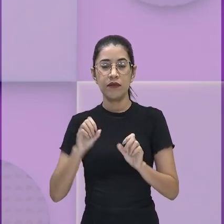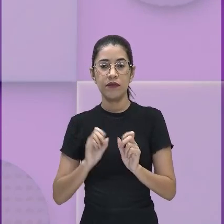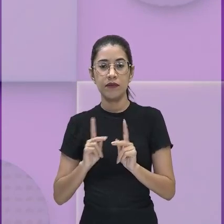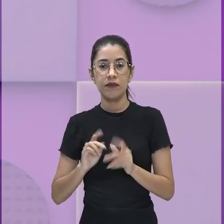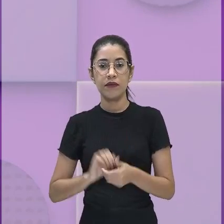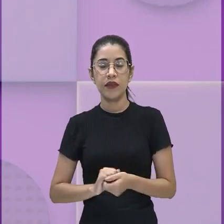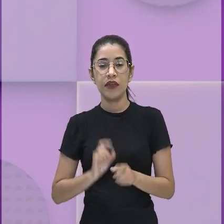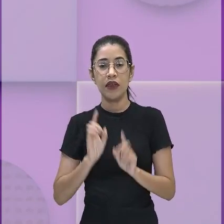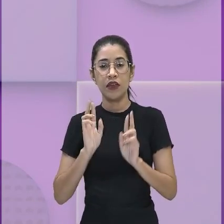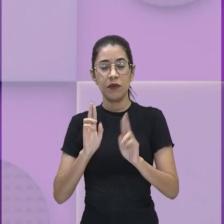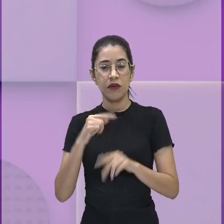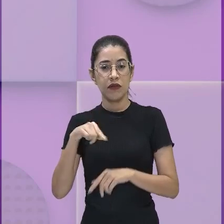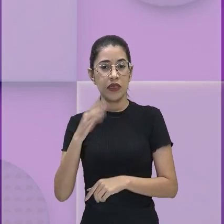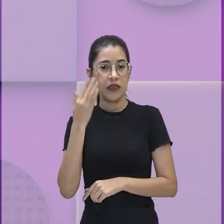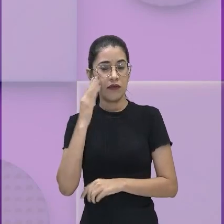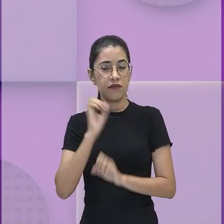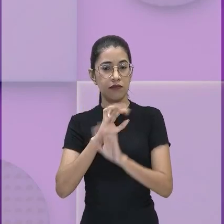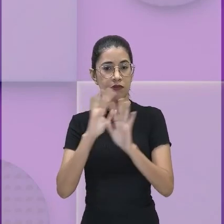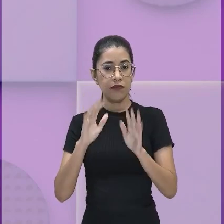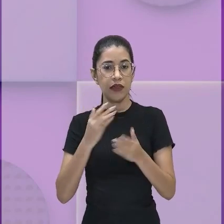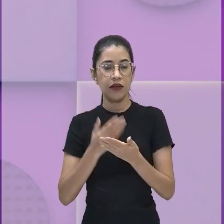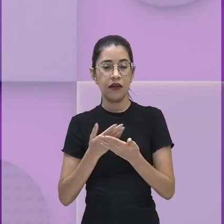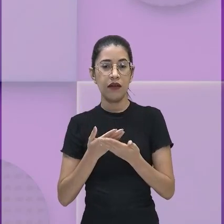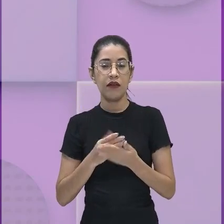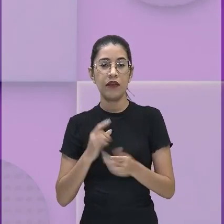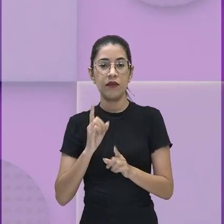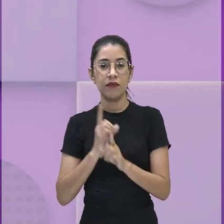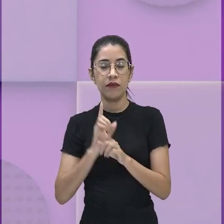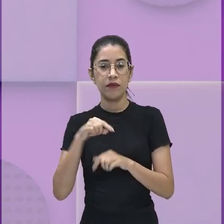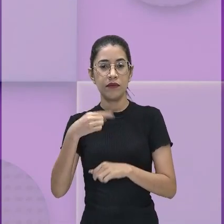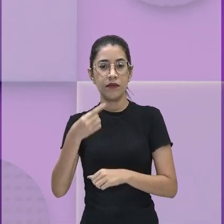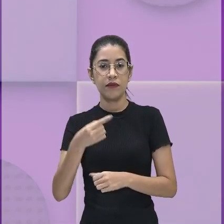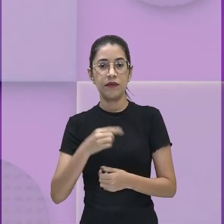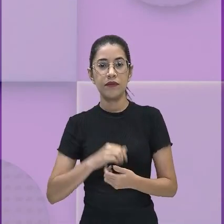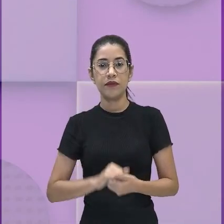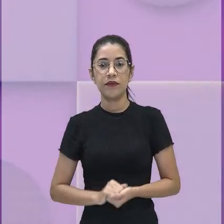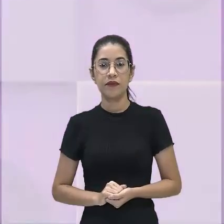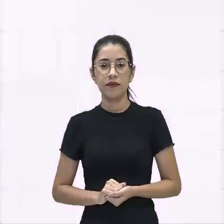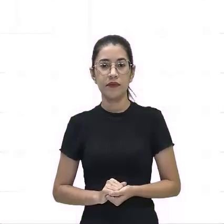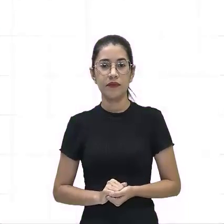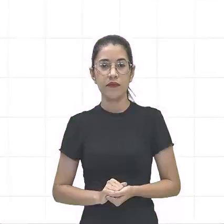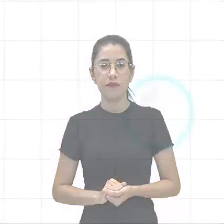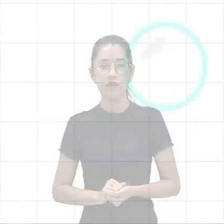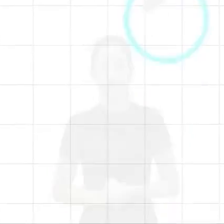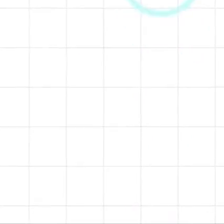Tudo bem? Espero que tenha sido uma excelente aula para você e até o nosso próximo encontro.